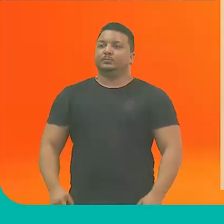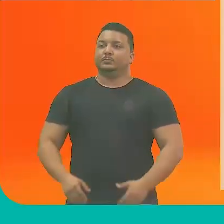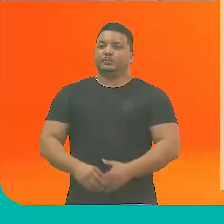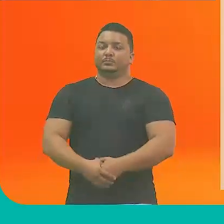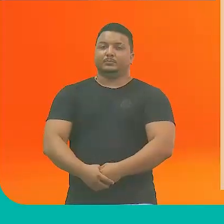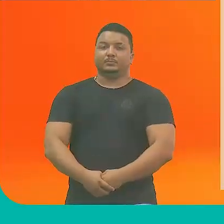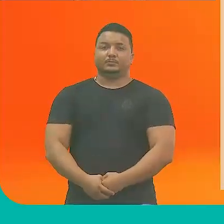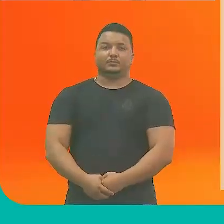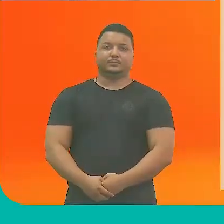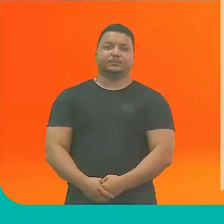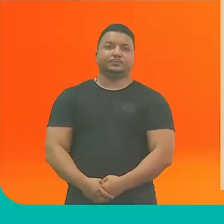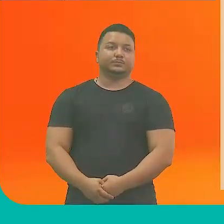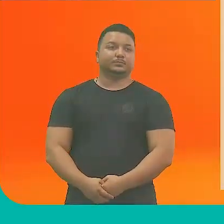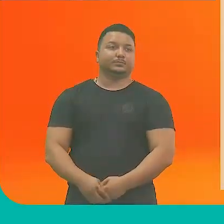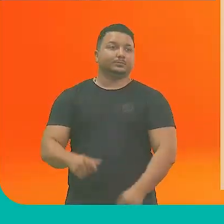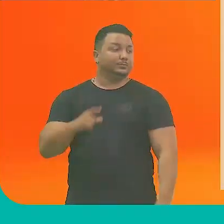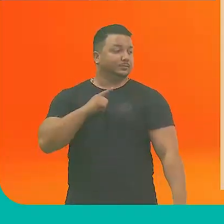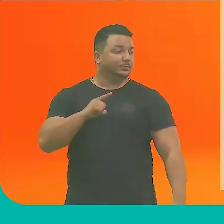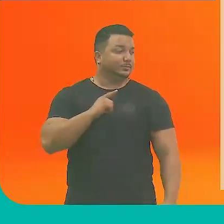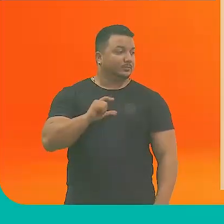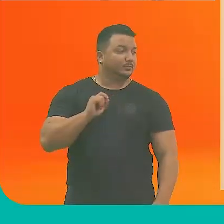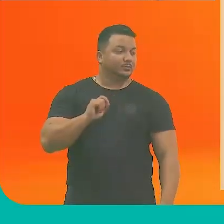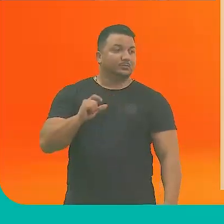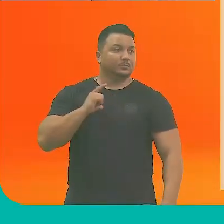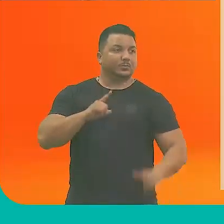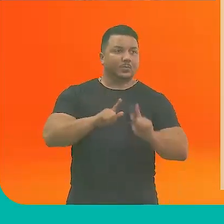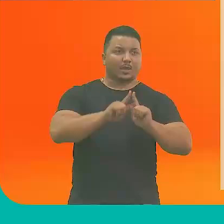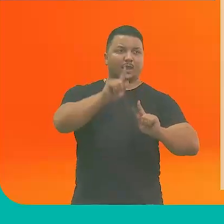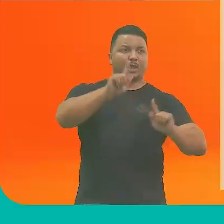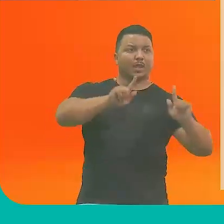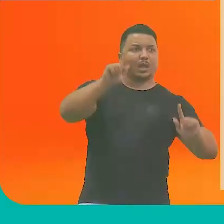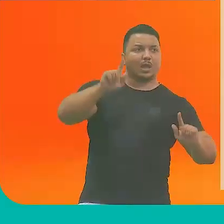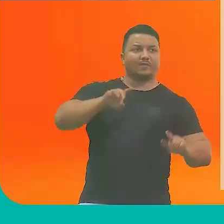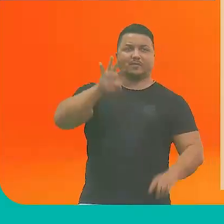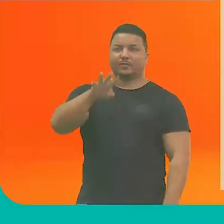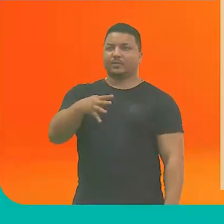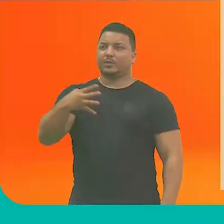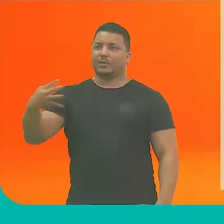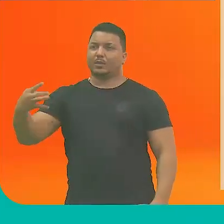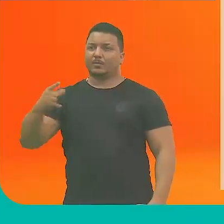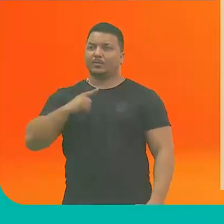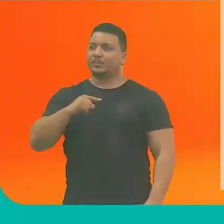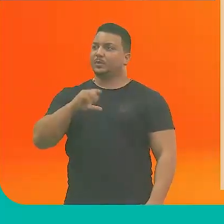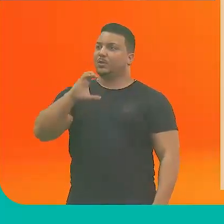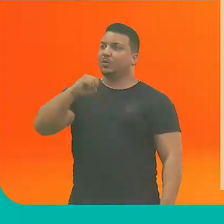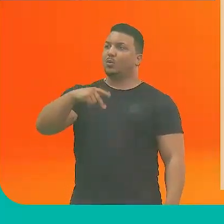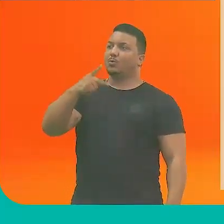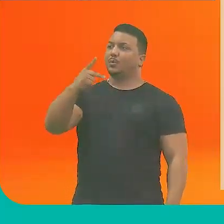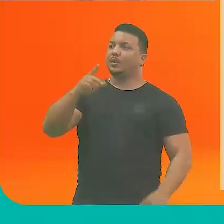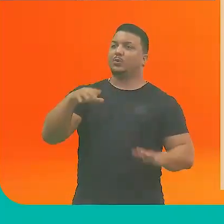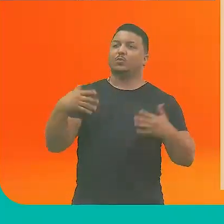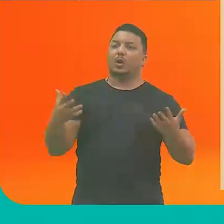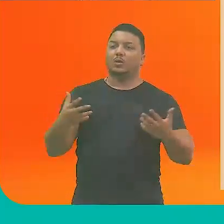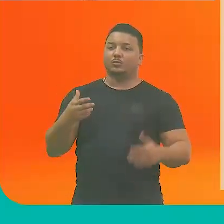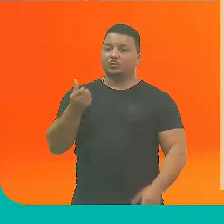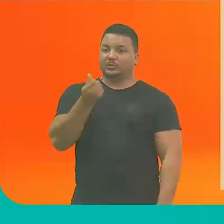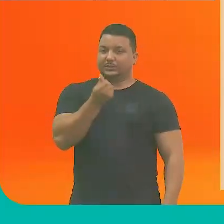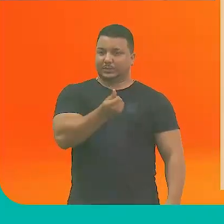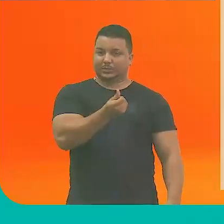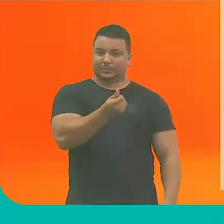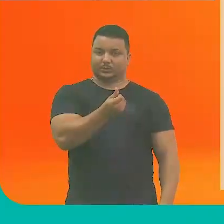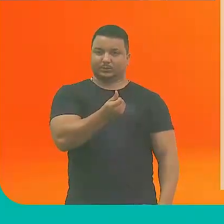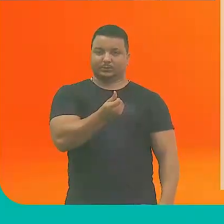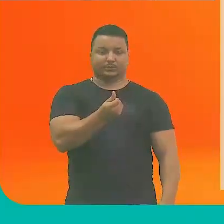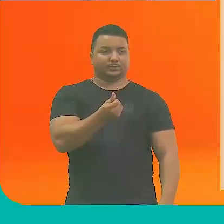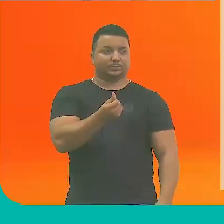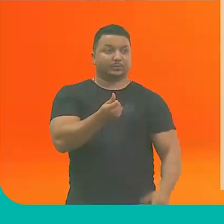ó. O que é que diz? Gráficos e tabelas está na competência 6.